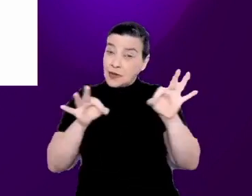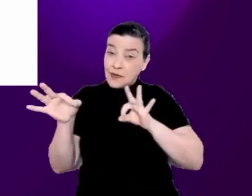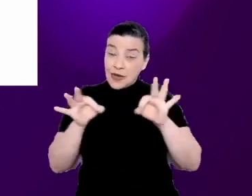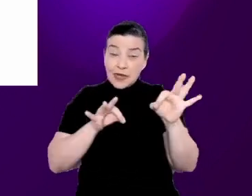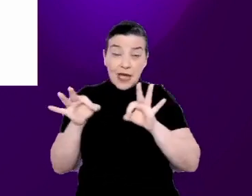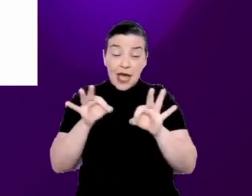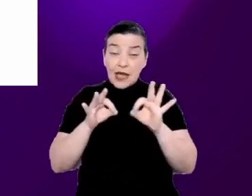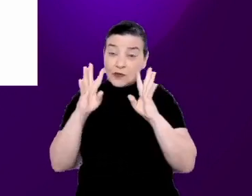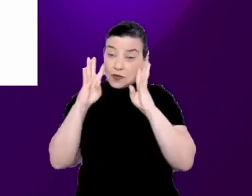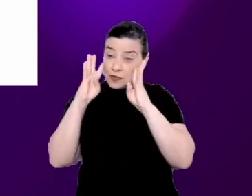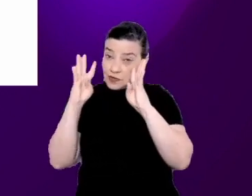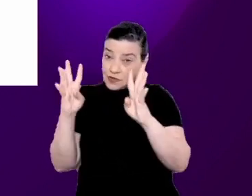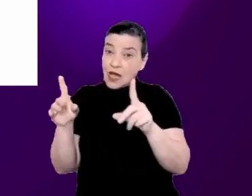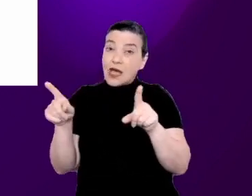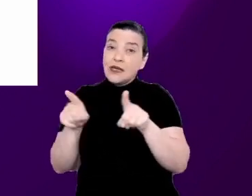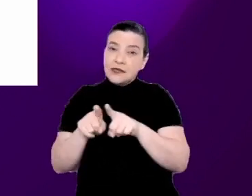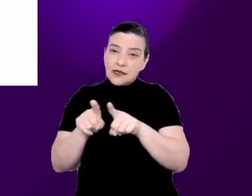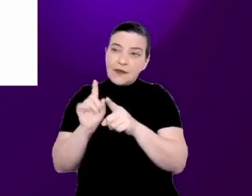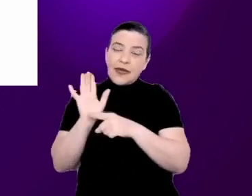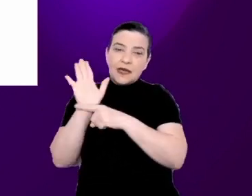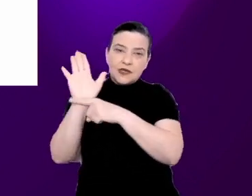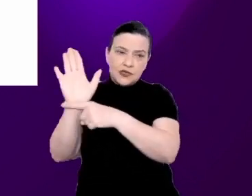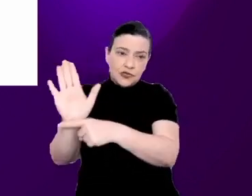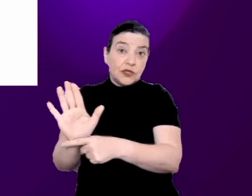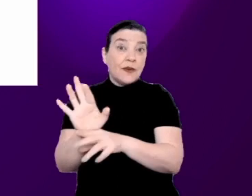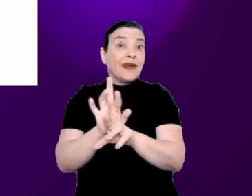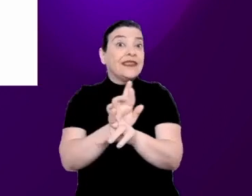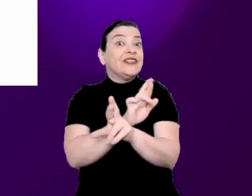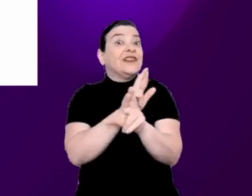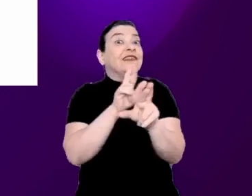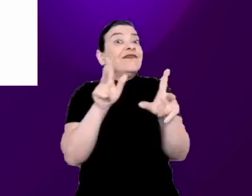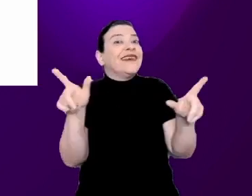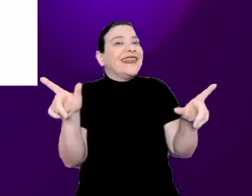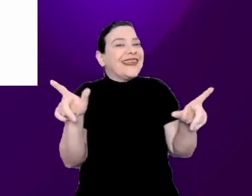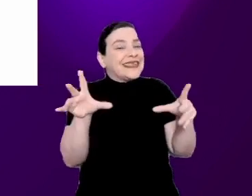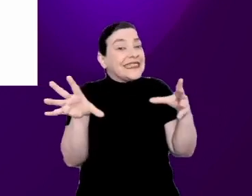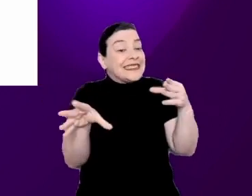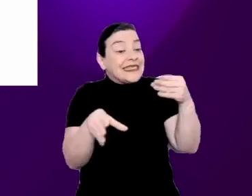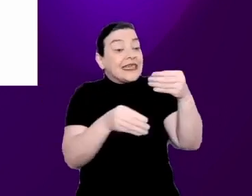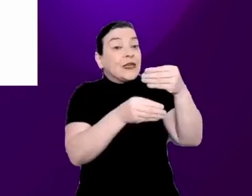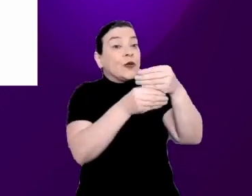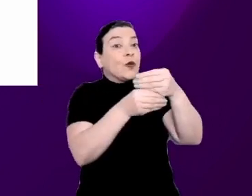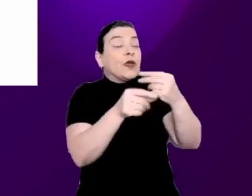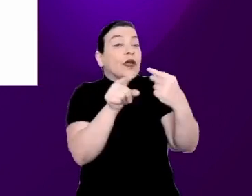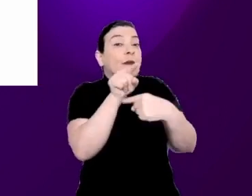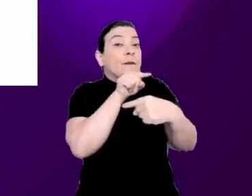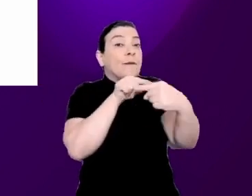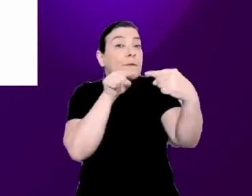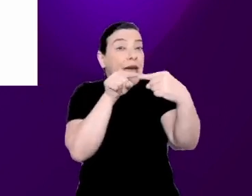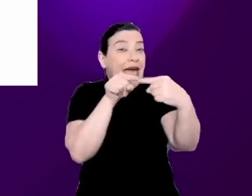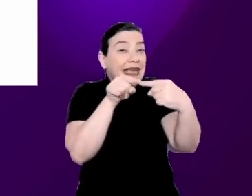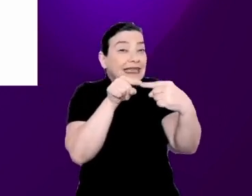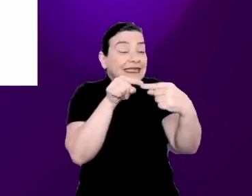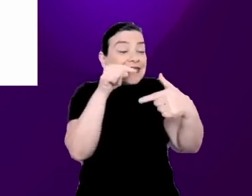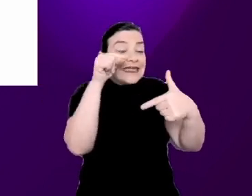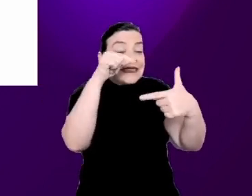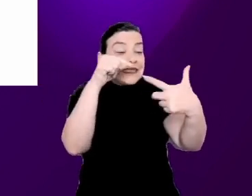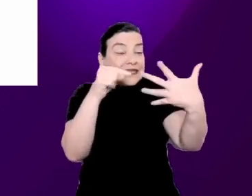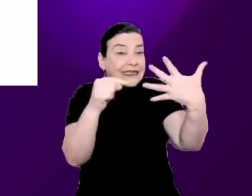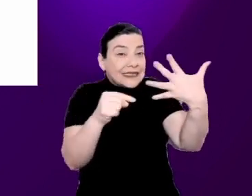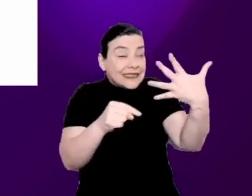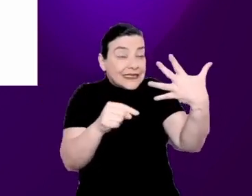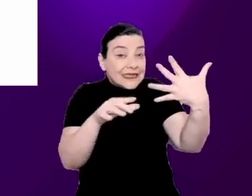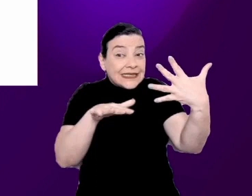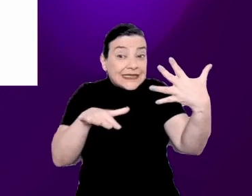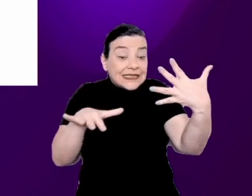e navegação assistencial, porém com o diferencial de incluir a identificação de metas individualizadas baseadas no desfecho clínico de interesse